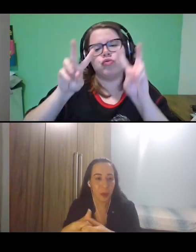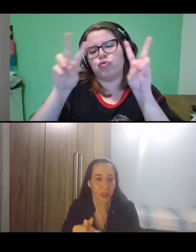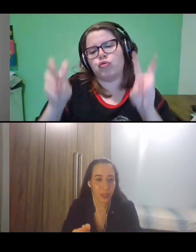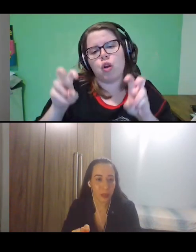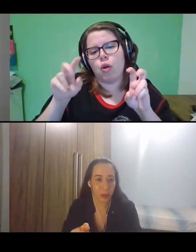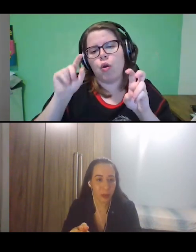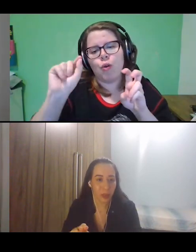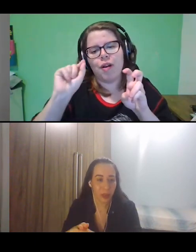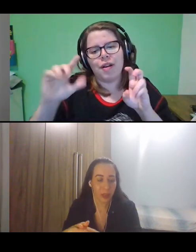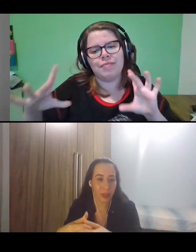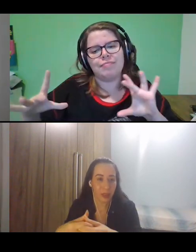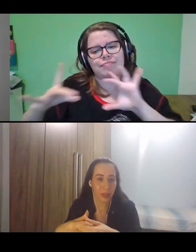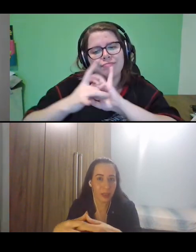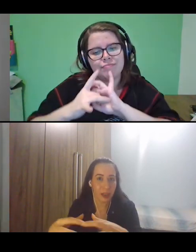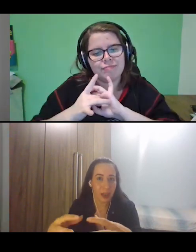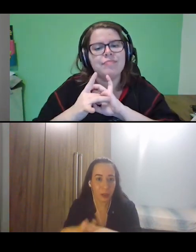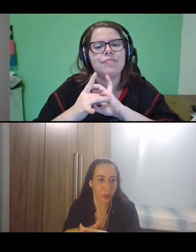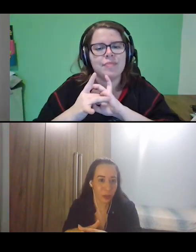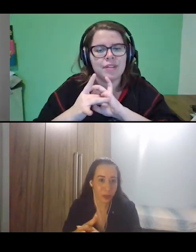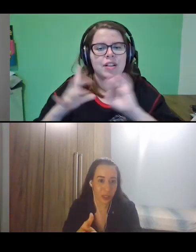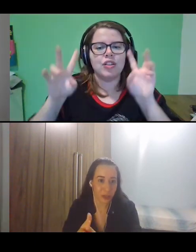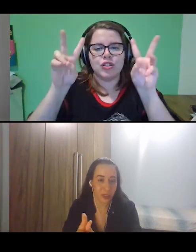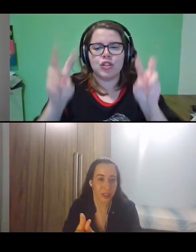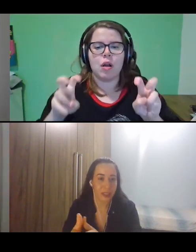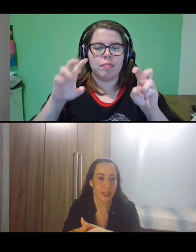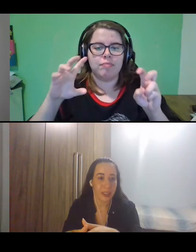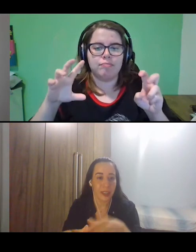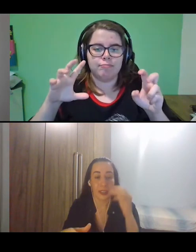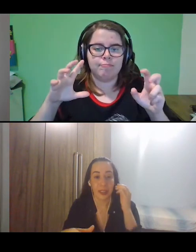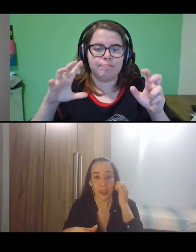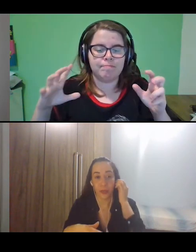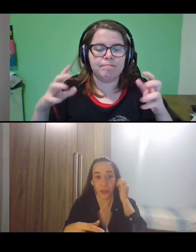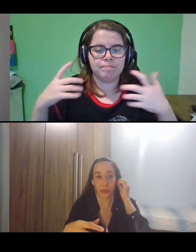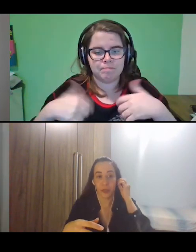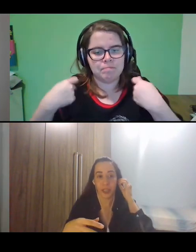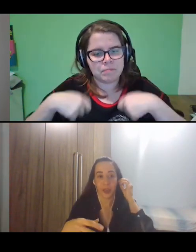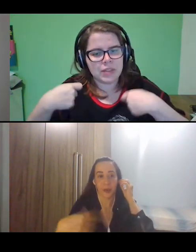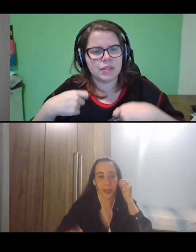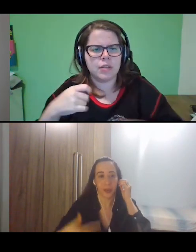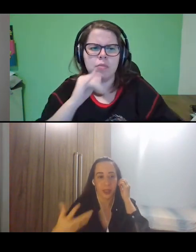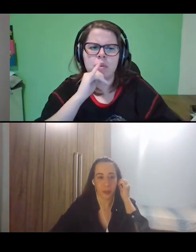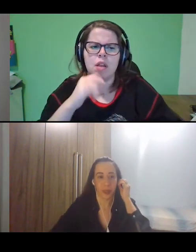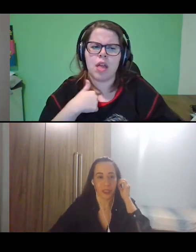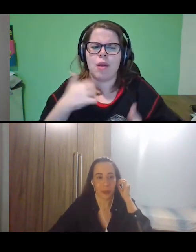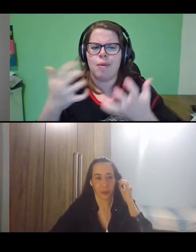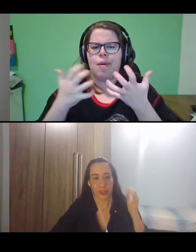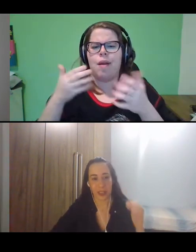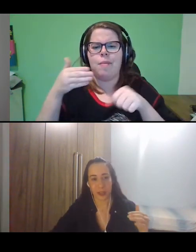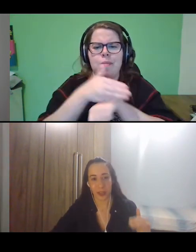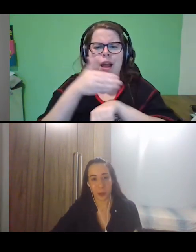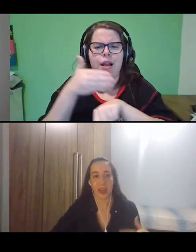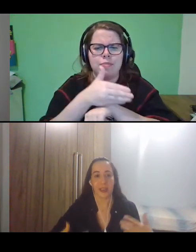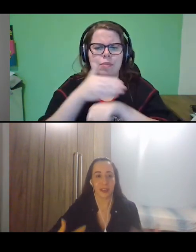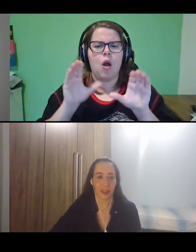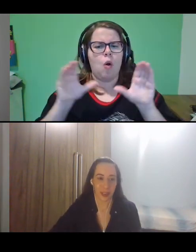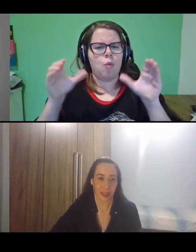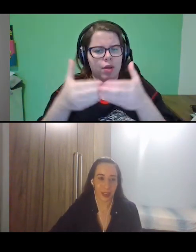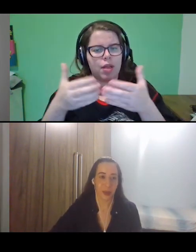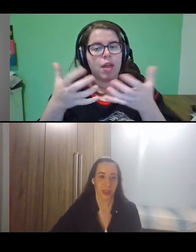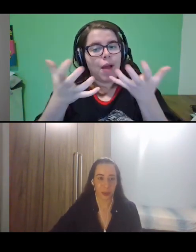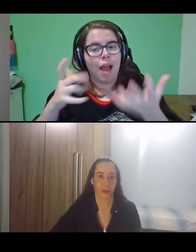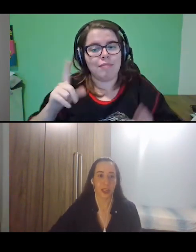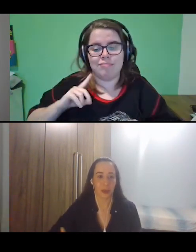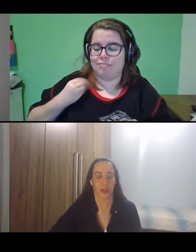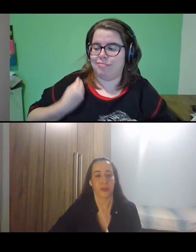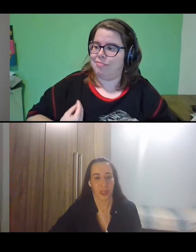aquilo me conectou automaticamente, né? E aí foi quando eu falei: eu quero participar dessa comunidade, eu quero estar lá,